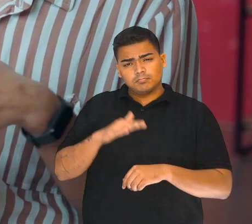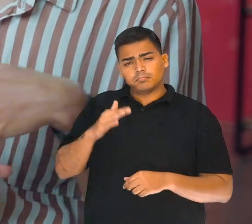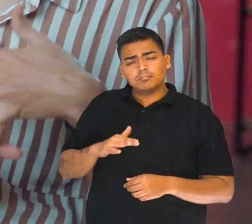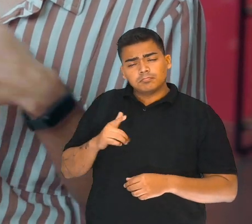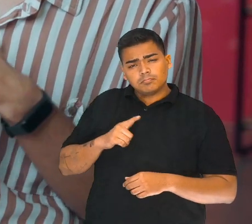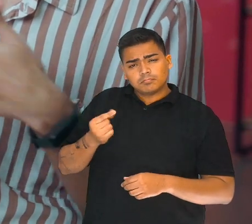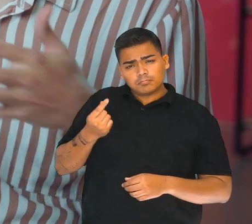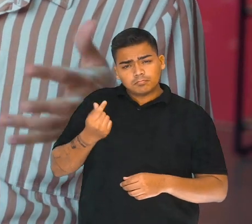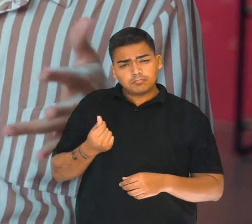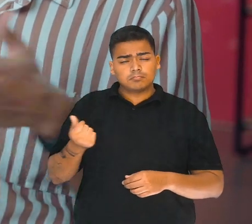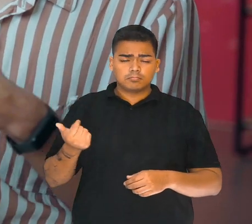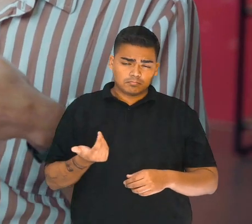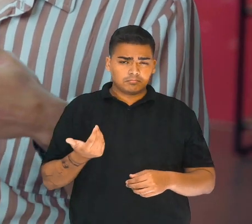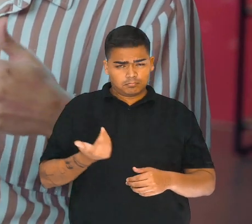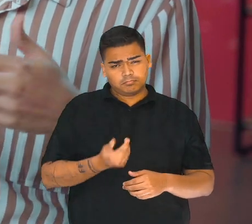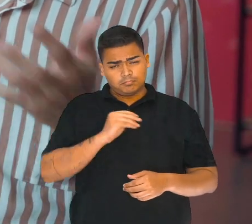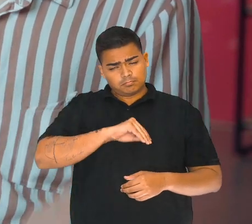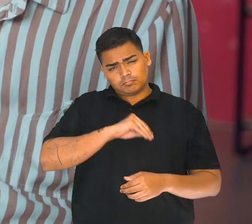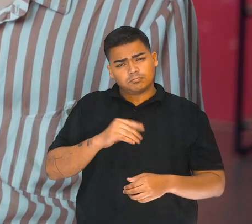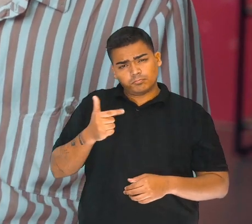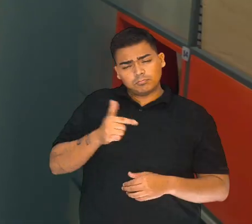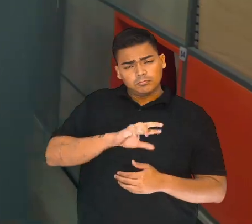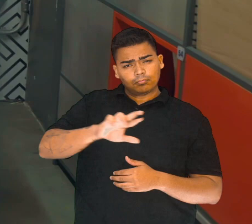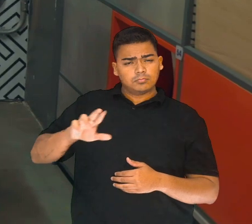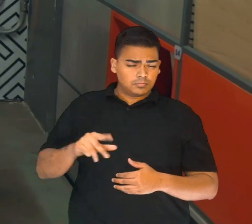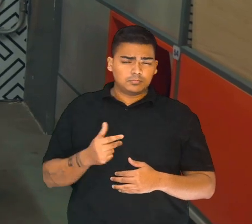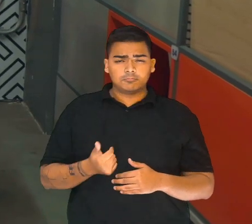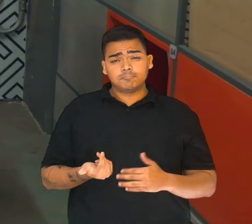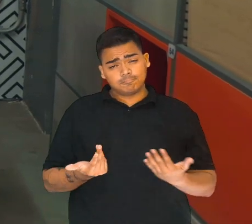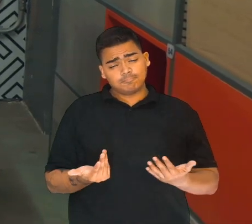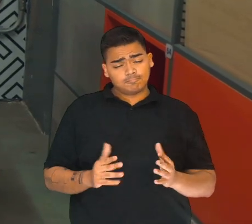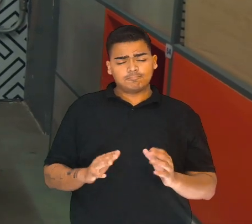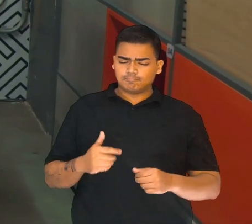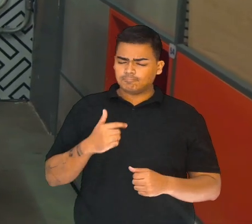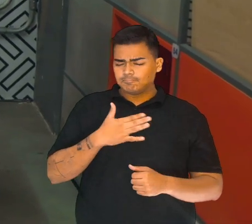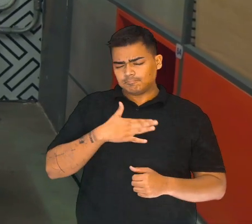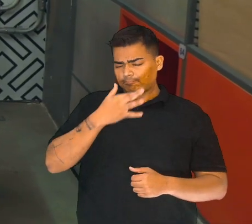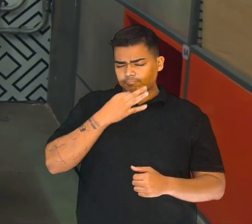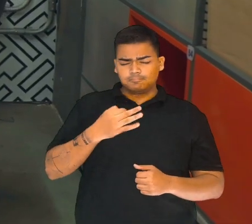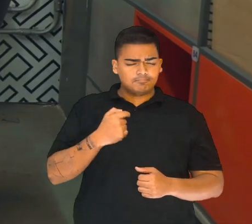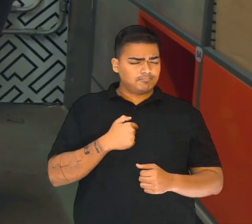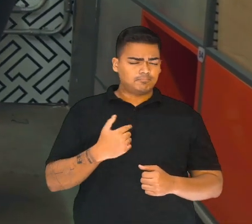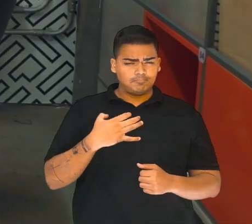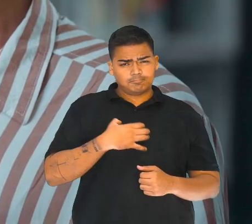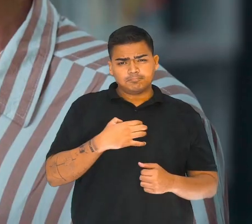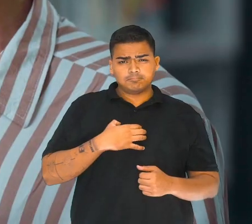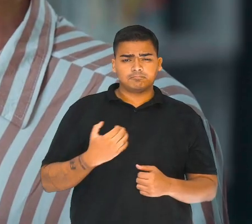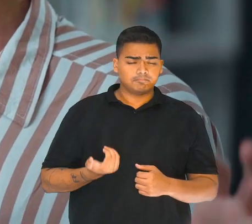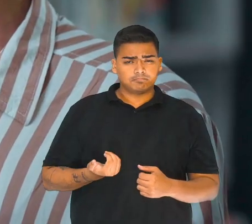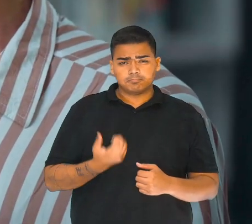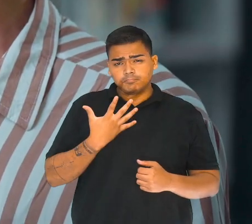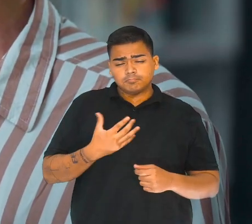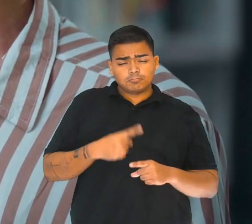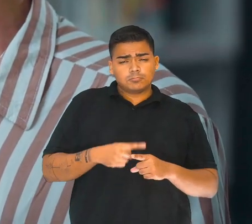galera de classe média, galera branca, não tem diversidade muitas vezes. Então, eu particularmente, minha missão de